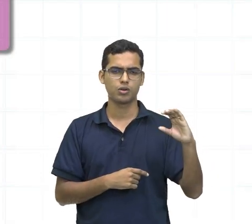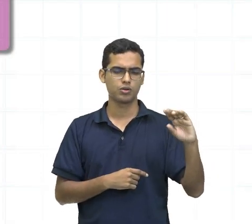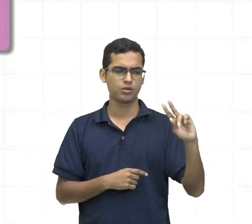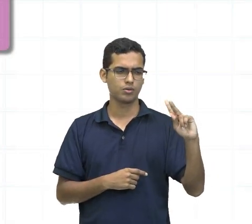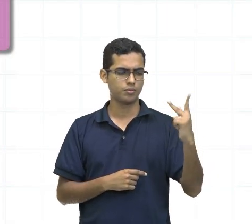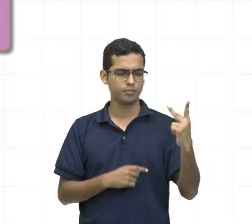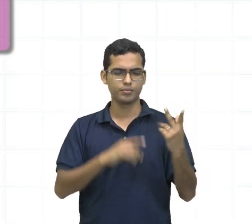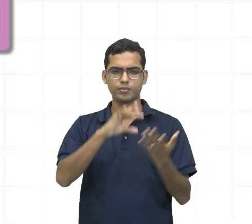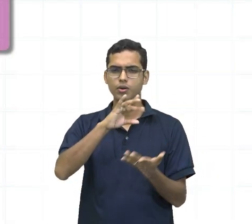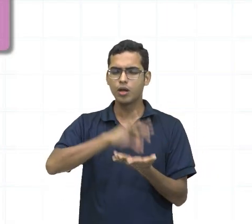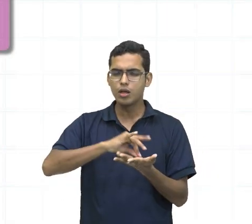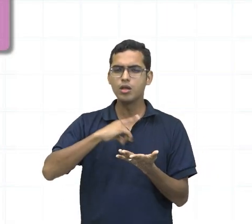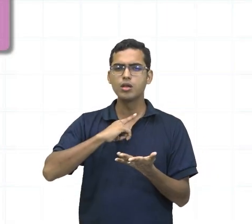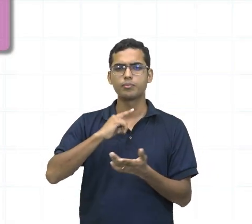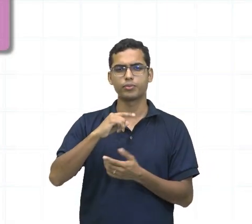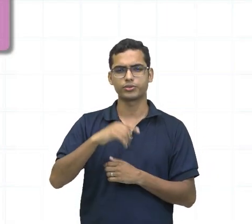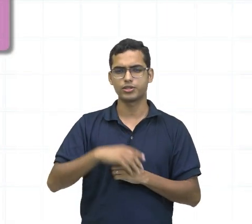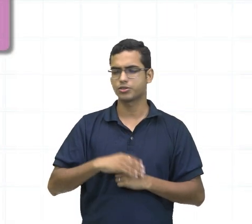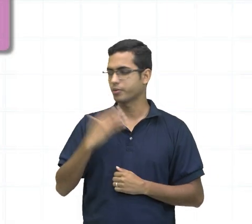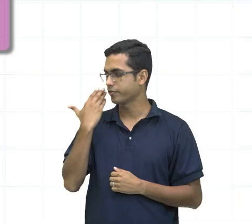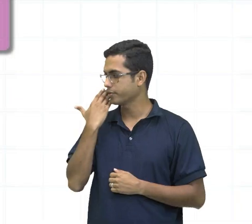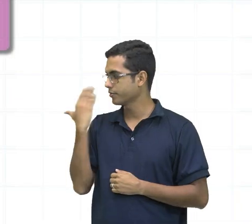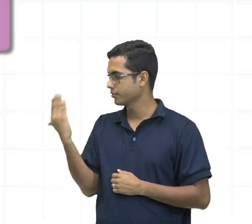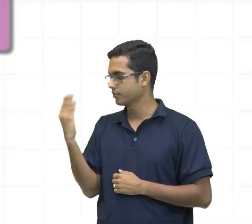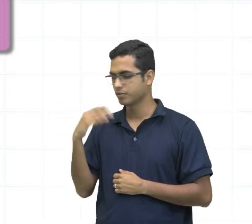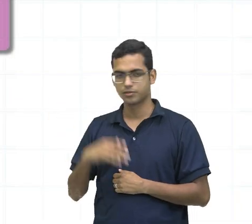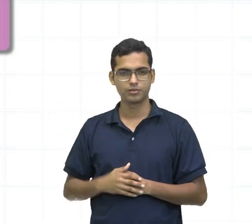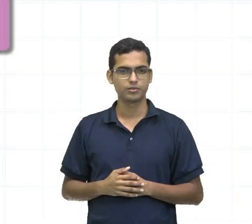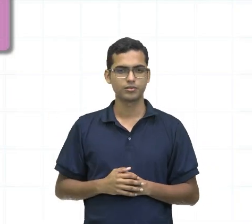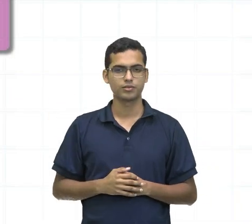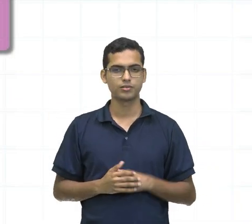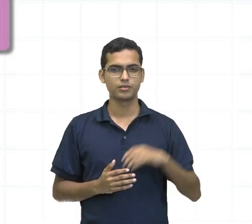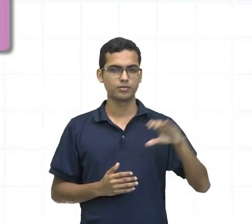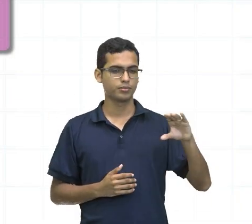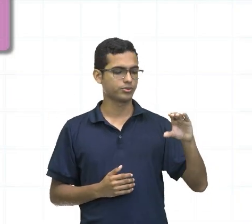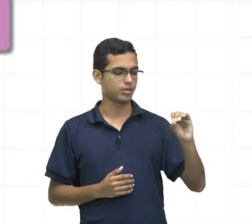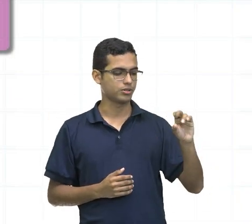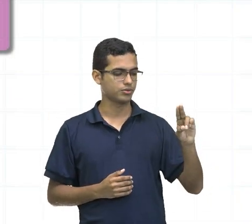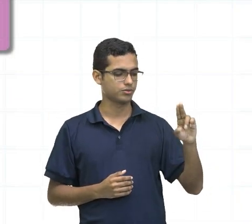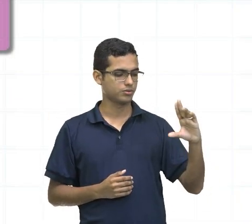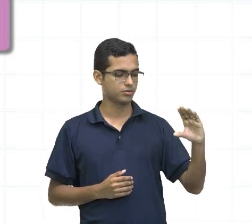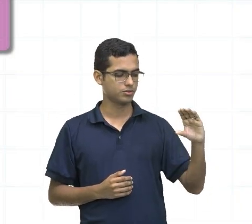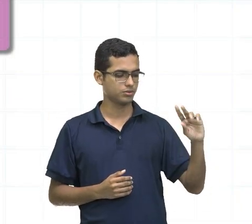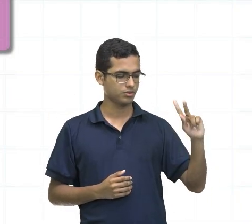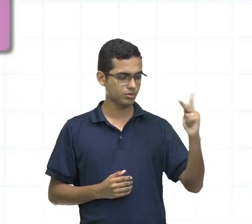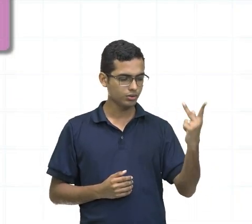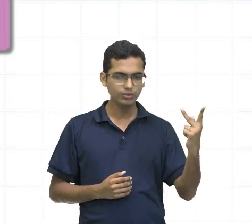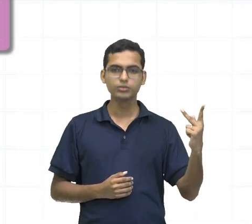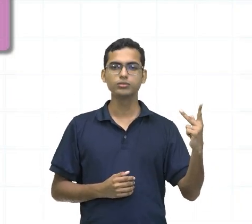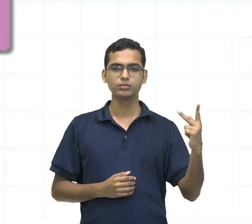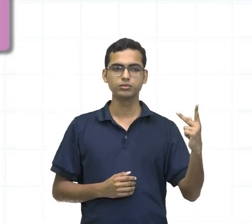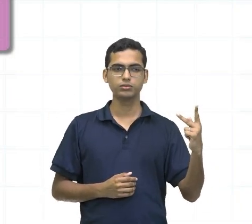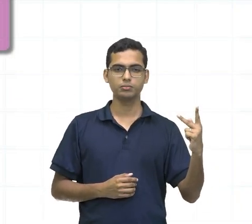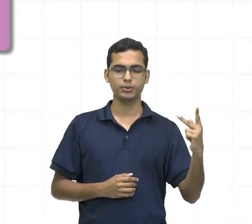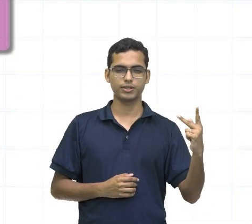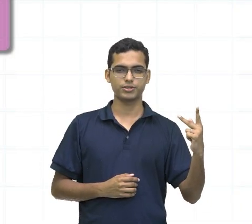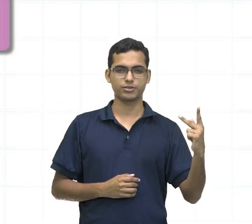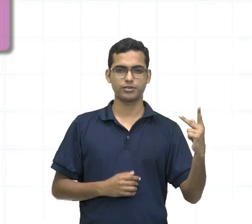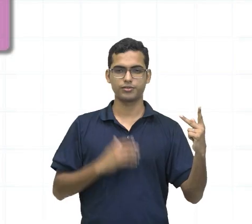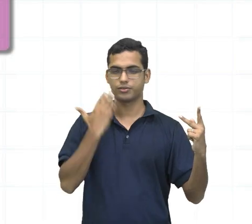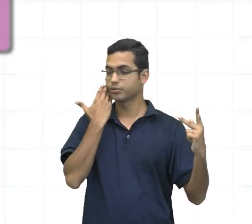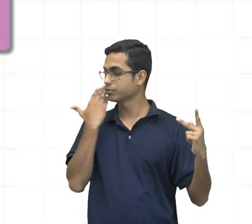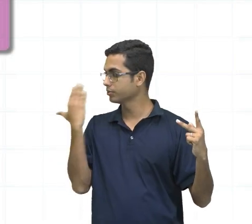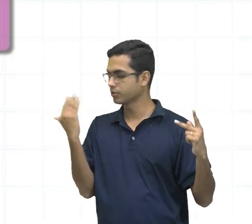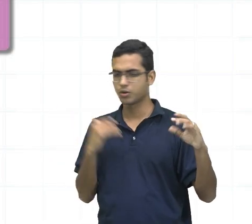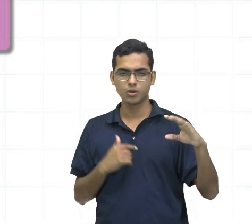assistindo televisão, né? Então, essa expressão vem dessa palavra, certo? Da palavra couch, do sofá, que a pessoa fica o dia